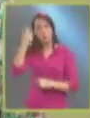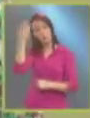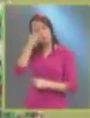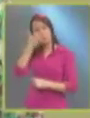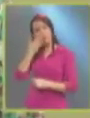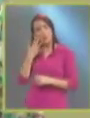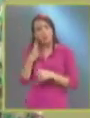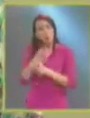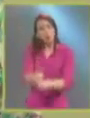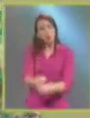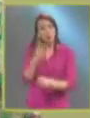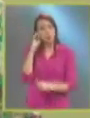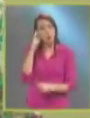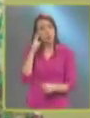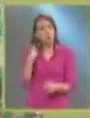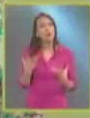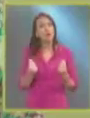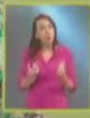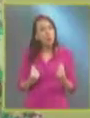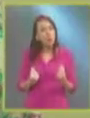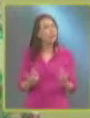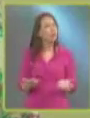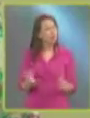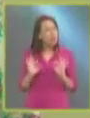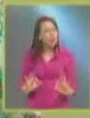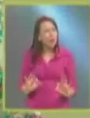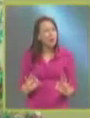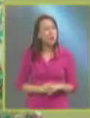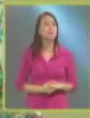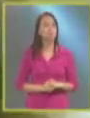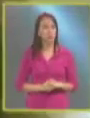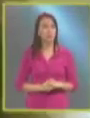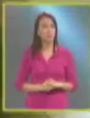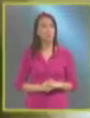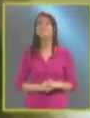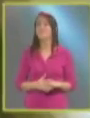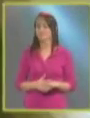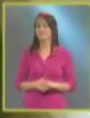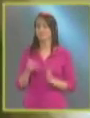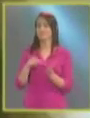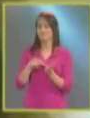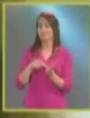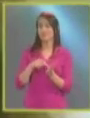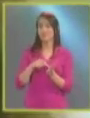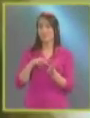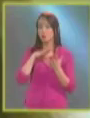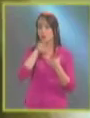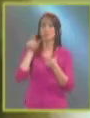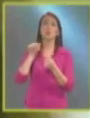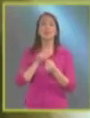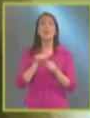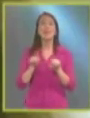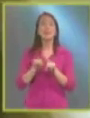como é que pode isso, né? É realmente isso mesmo? É esse absurdo mesmo? É. E o maior